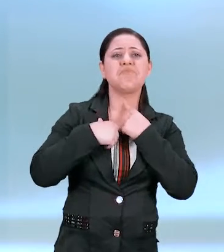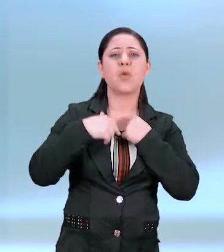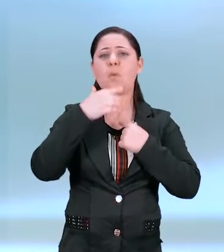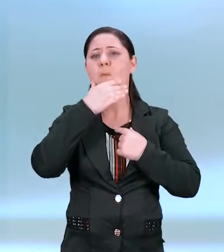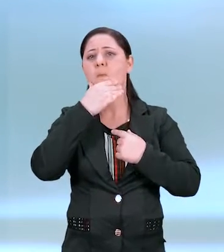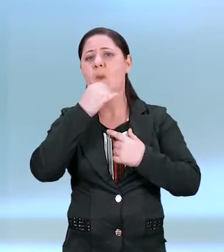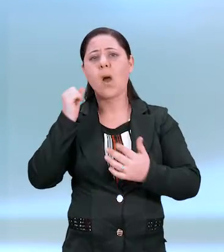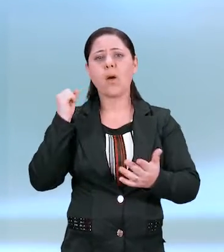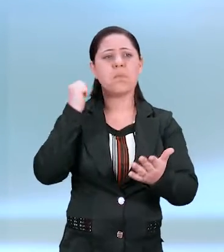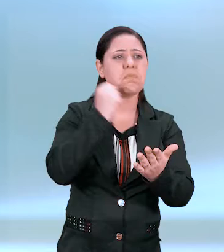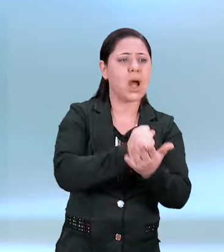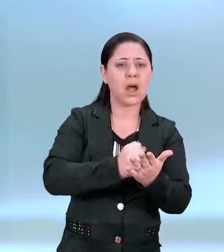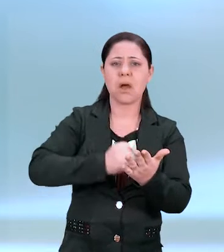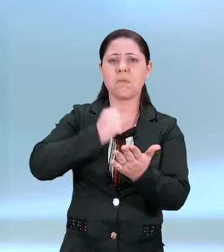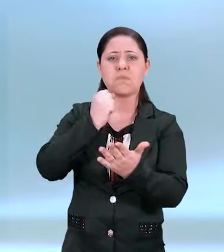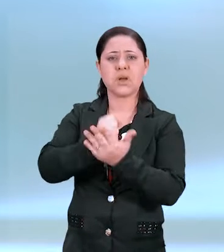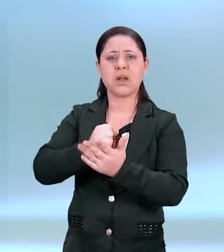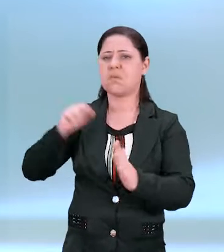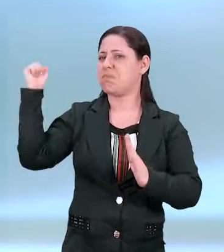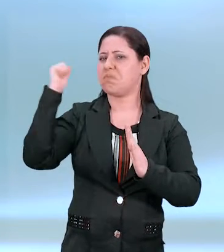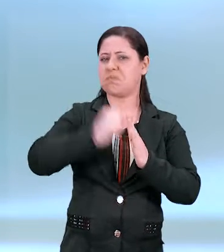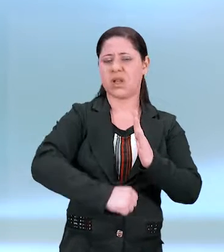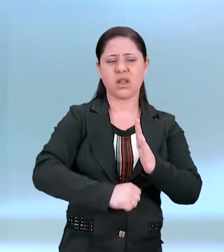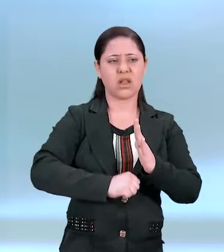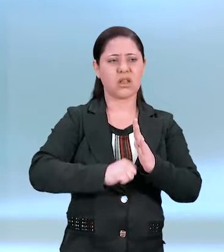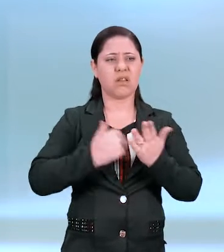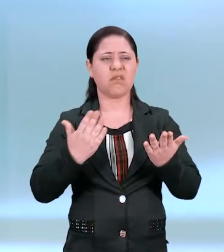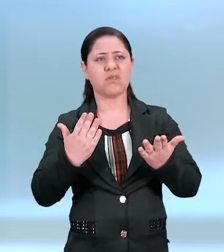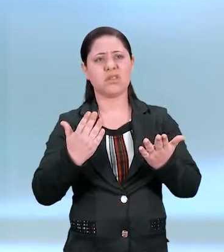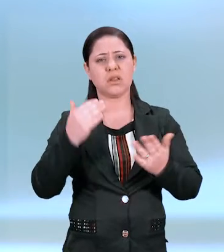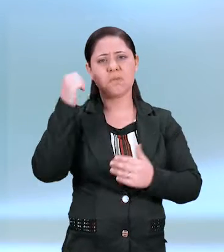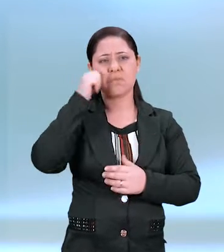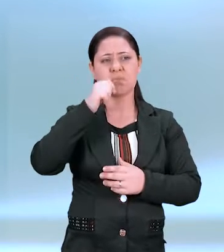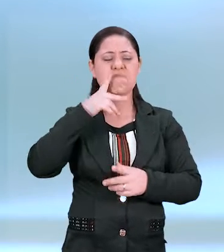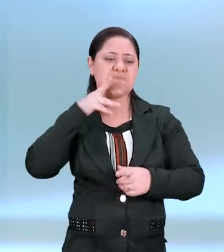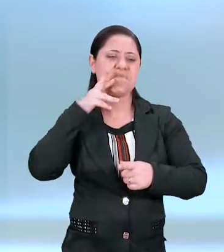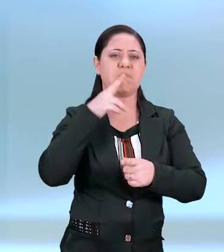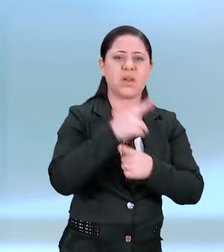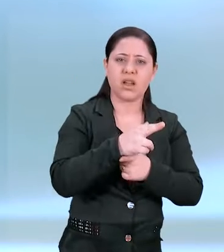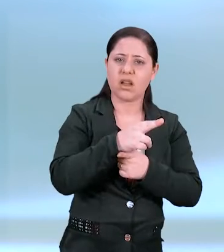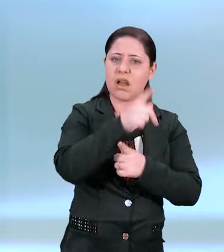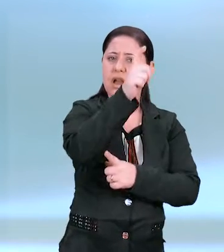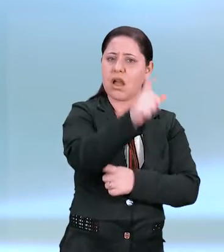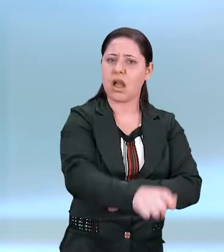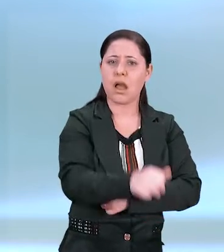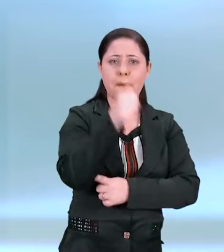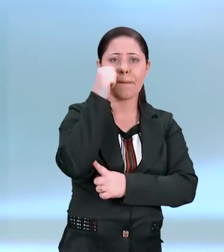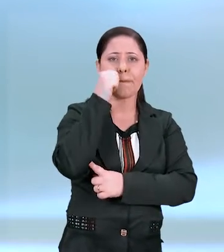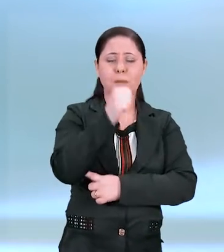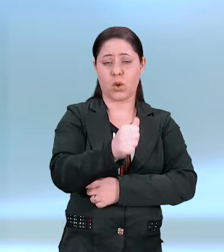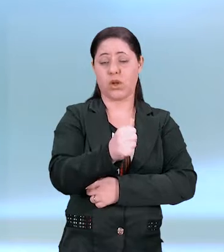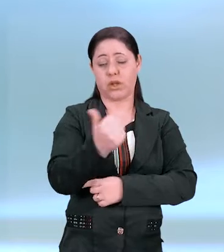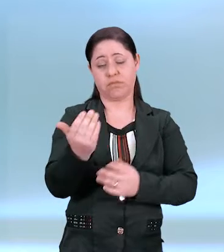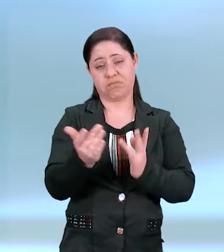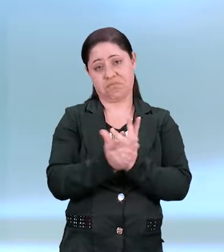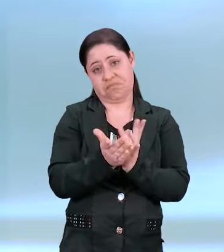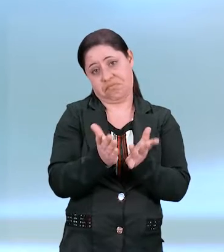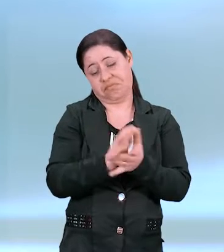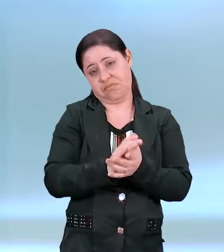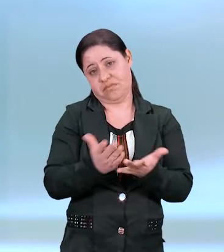desses companheiros, em termos de assassinar e ofender a esposa, a